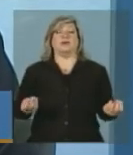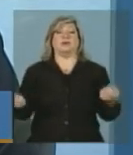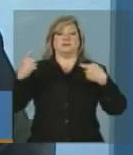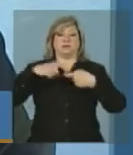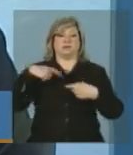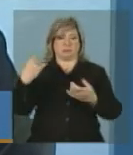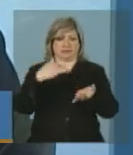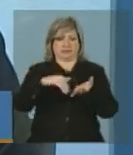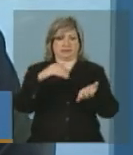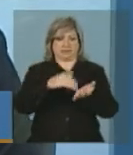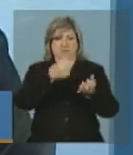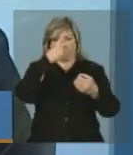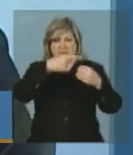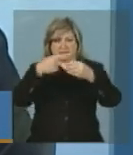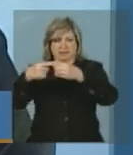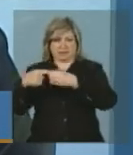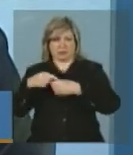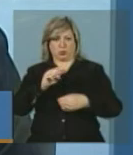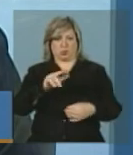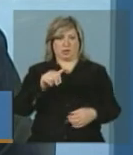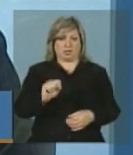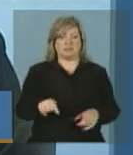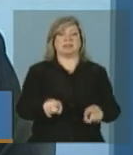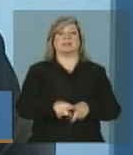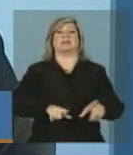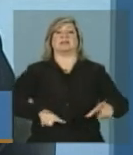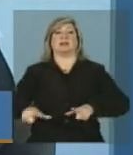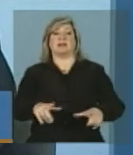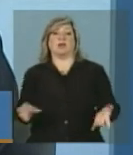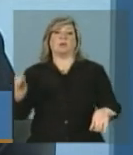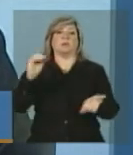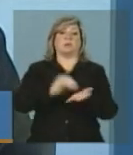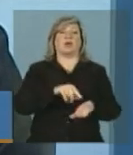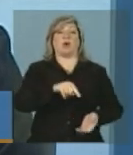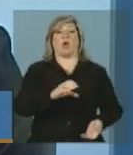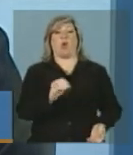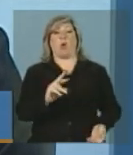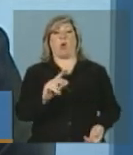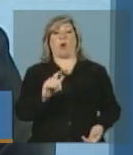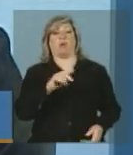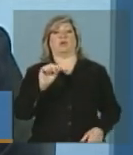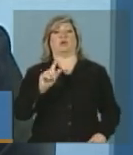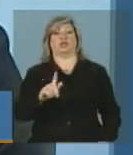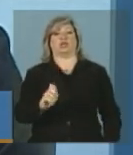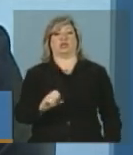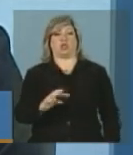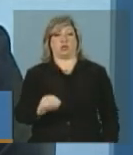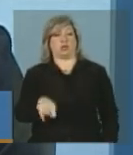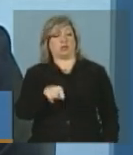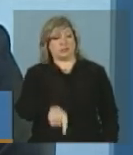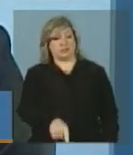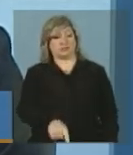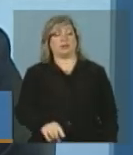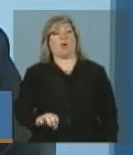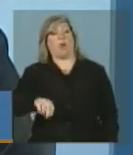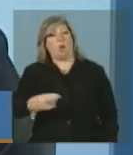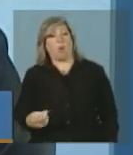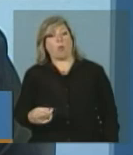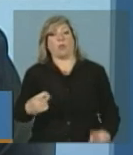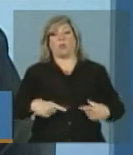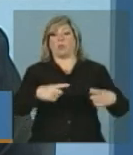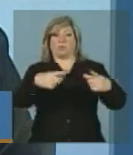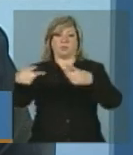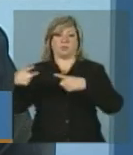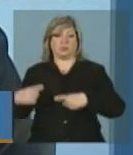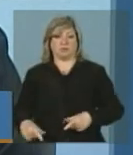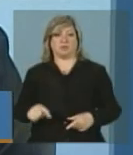municipais de assistência social e trabalhadores ao órgão gestor respectivo ou às unidades